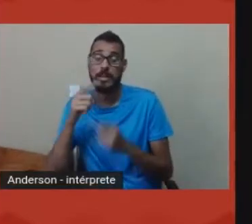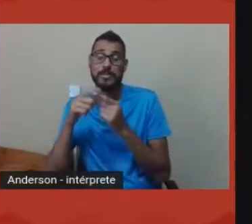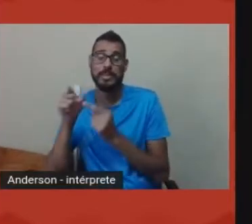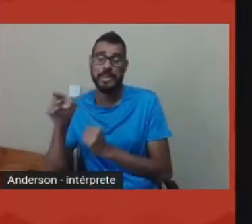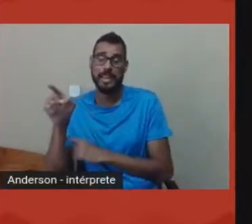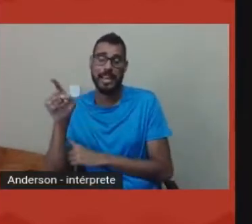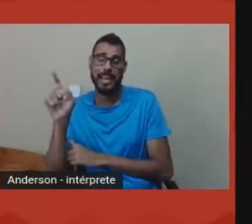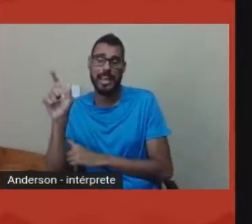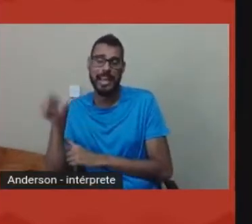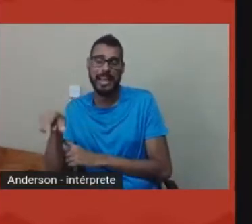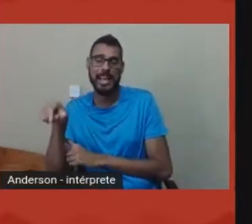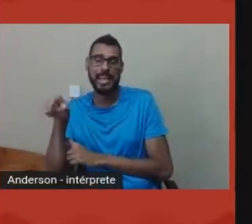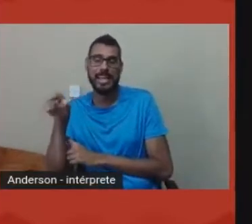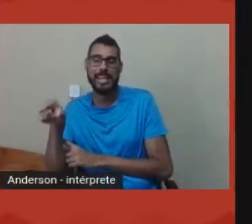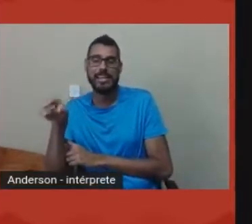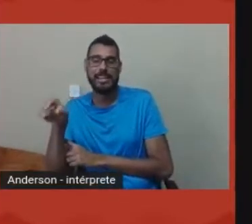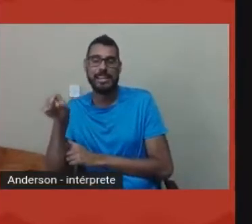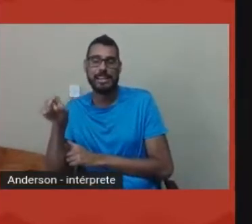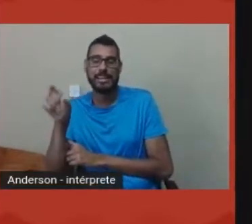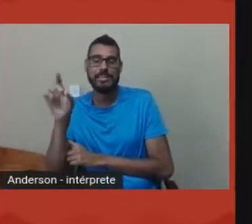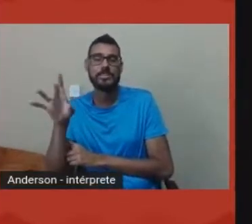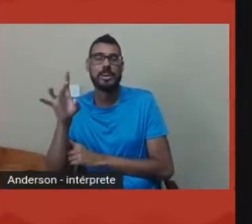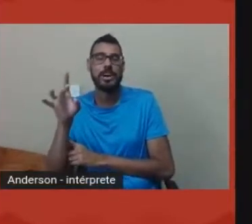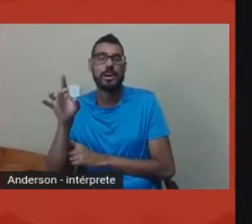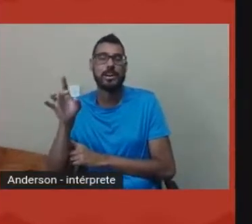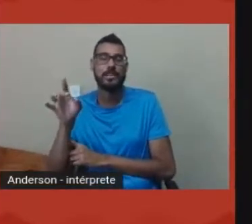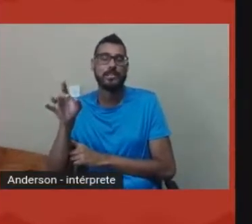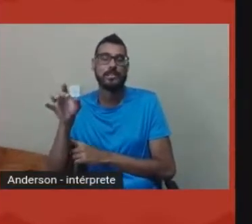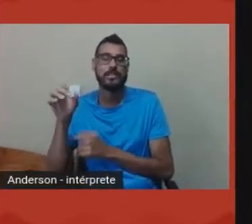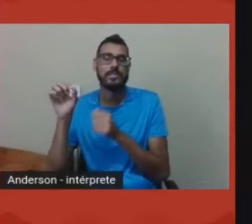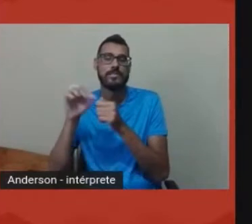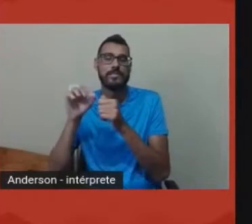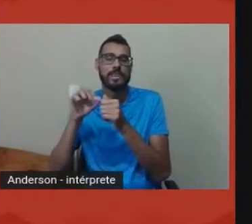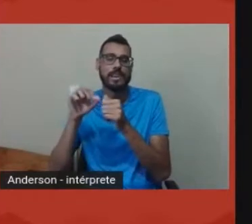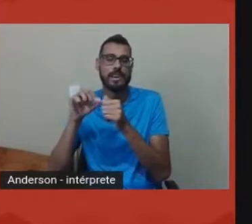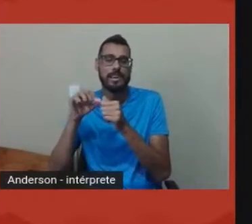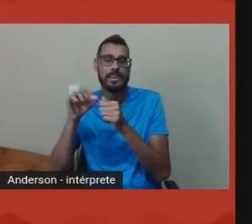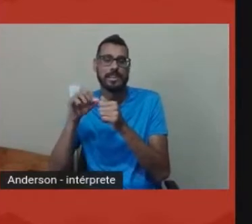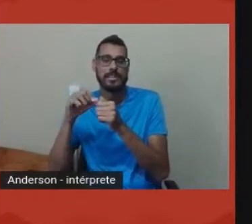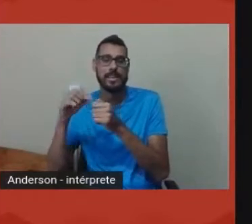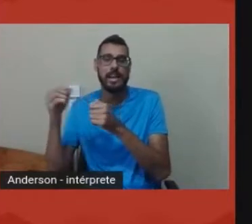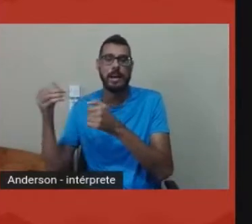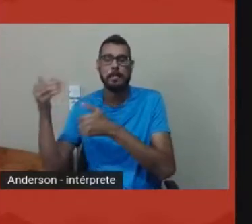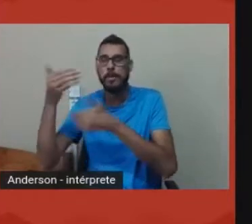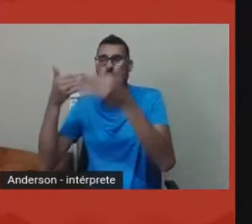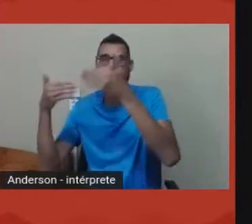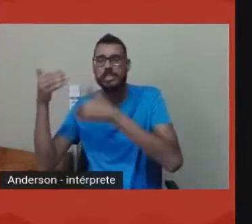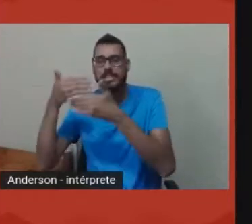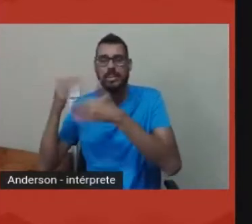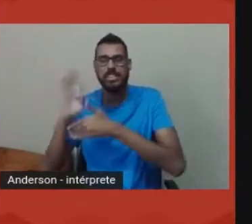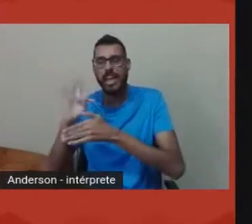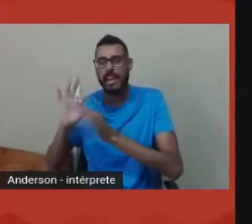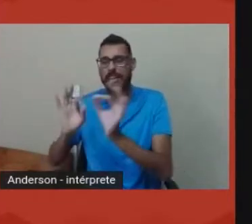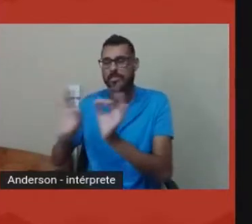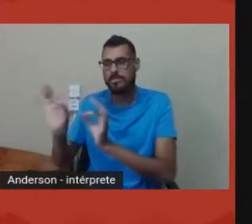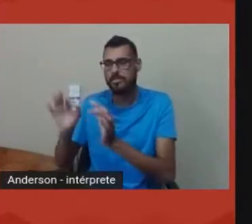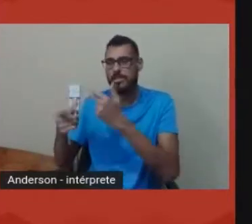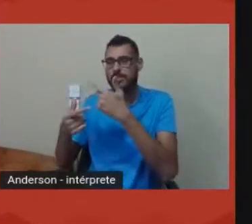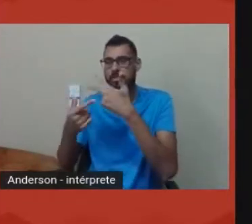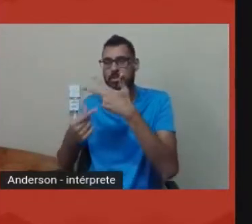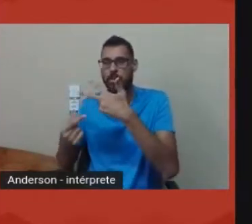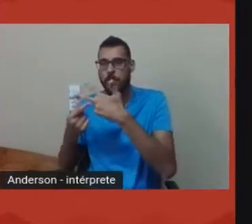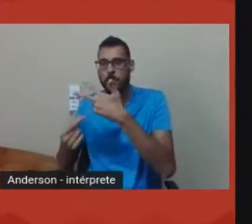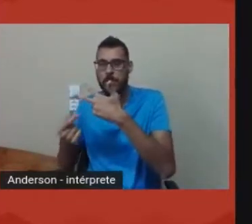fazendo o trânsito de toda a conversa e toda, enfim, a projeção daqui do Meet lá para a plataforma